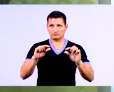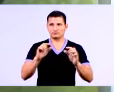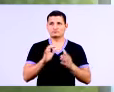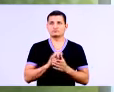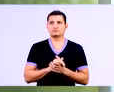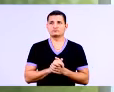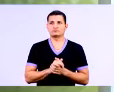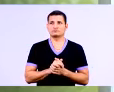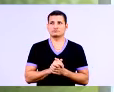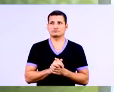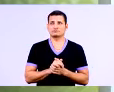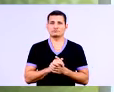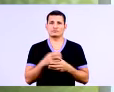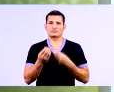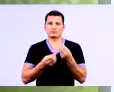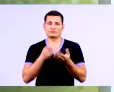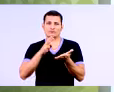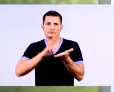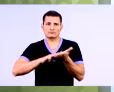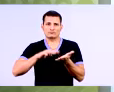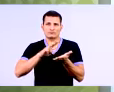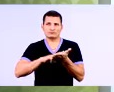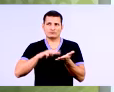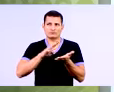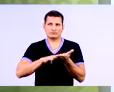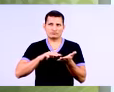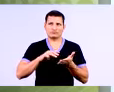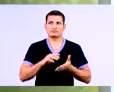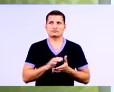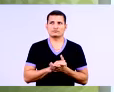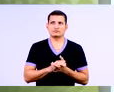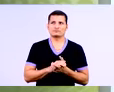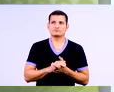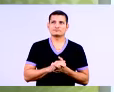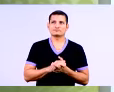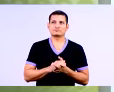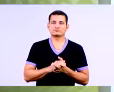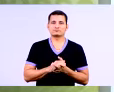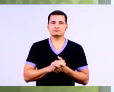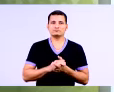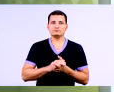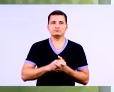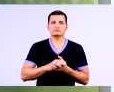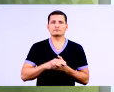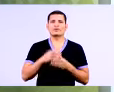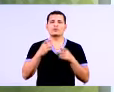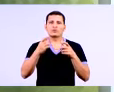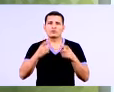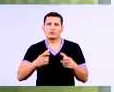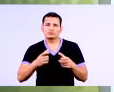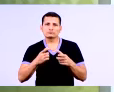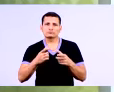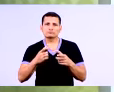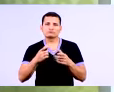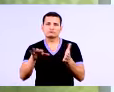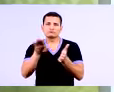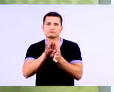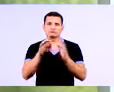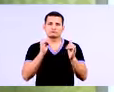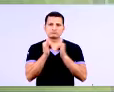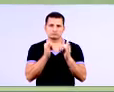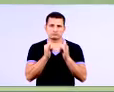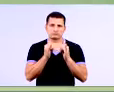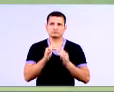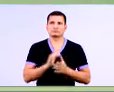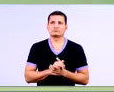o método, sobre o destino. Qual o destino da informação? Vamos à